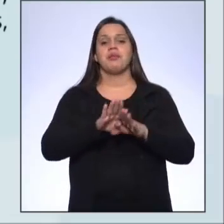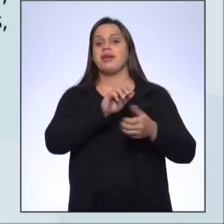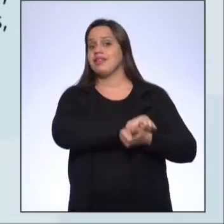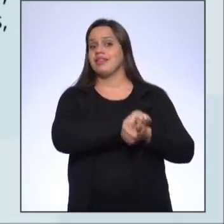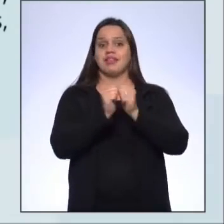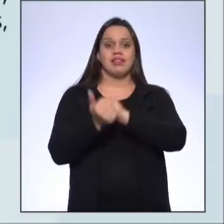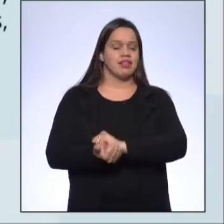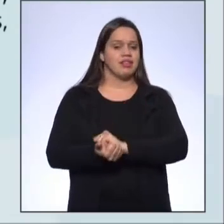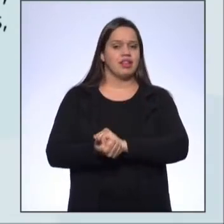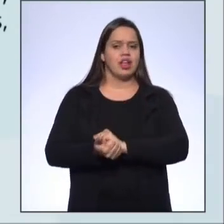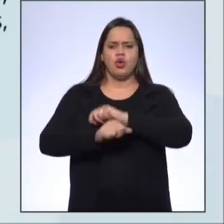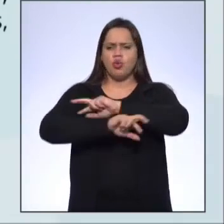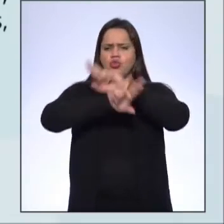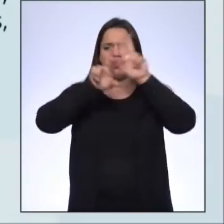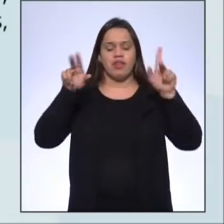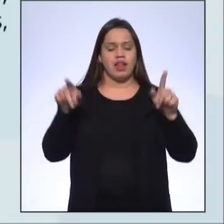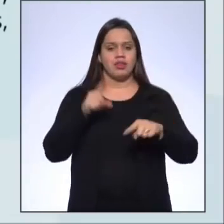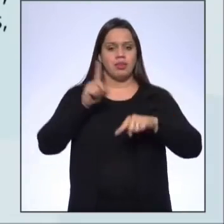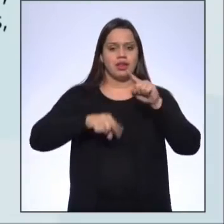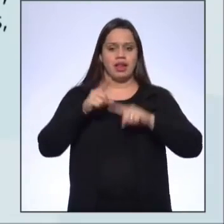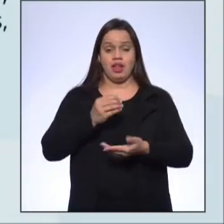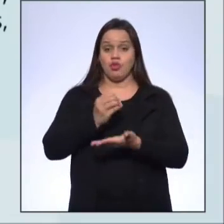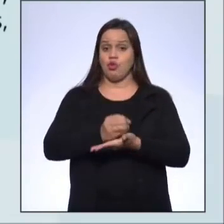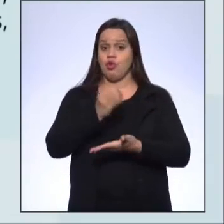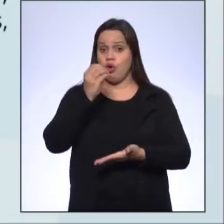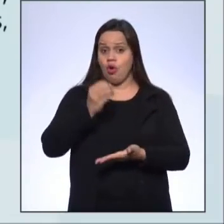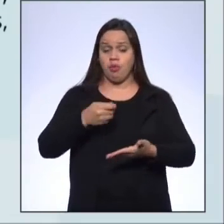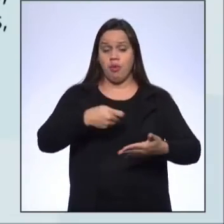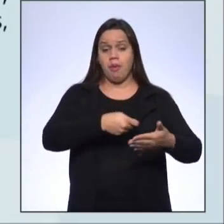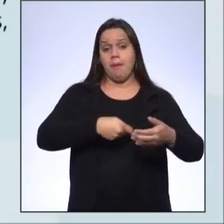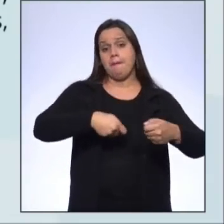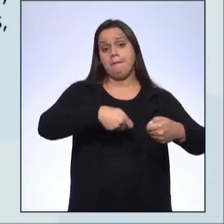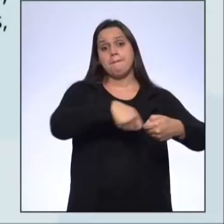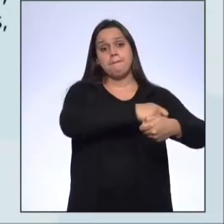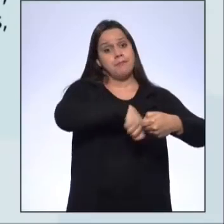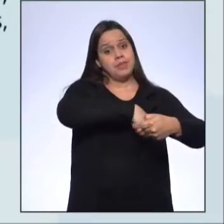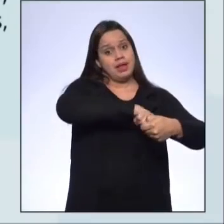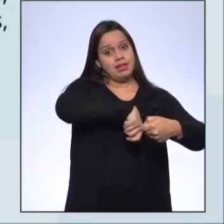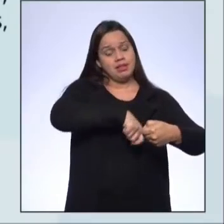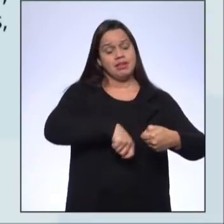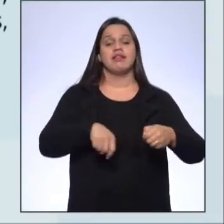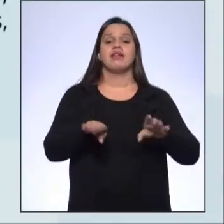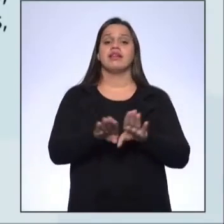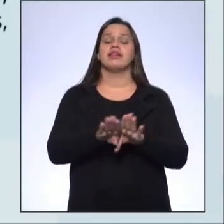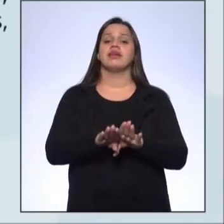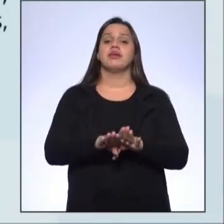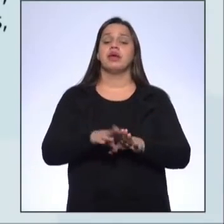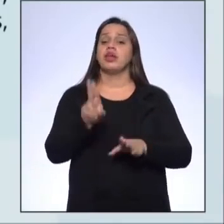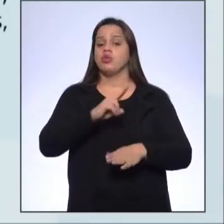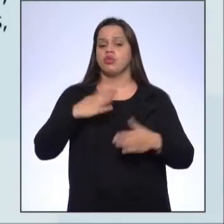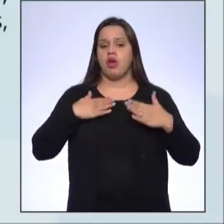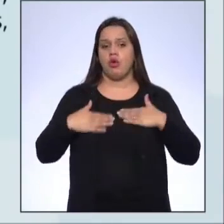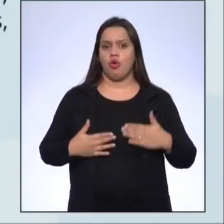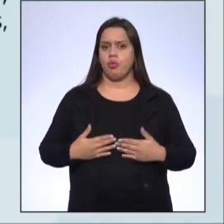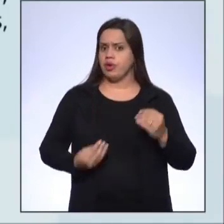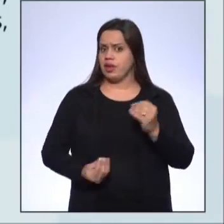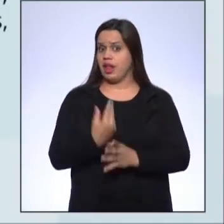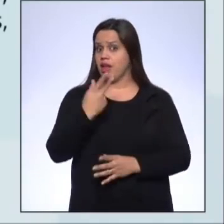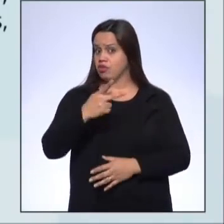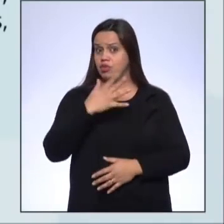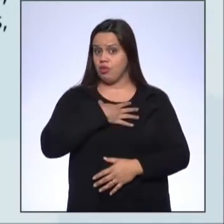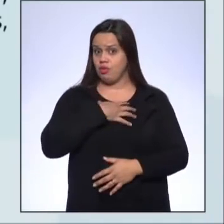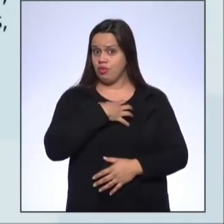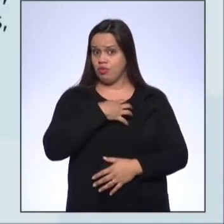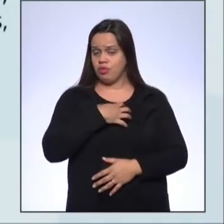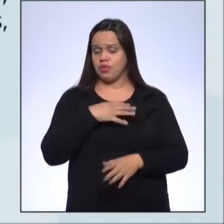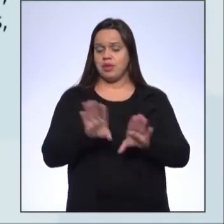materiais, copos, panelas, latas, e o uso do corpo também. Então, criar a sua própria trilha sonora. Nós já